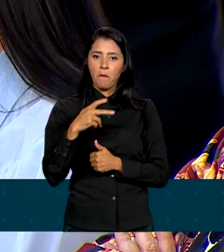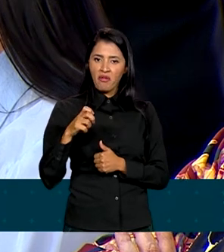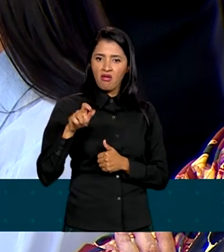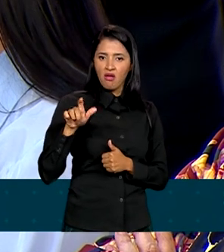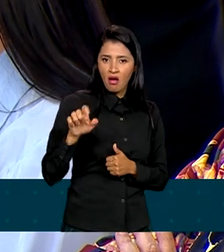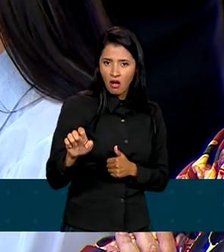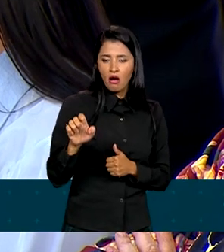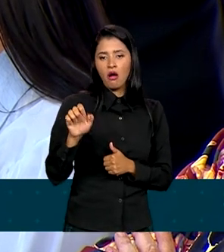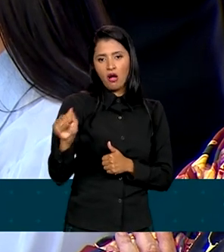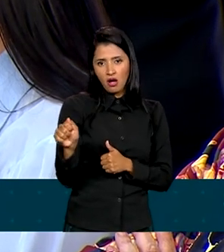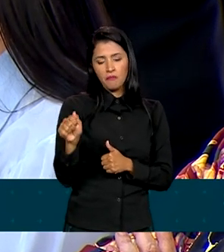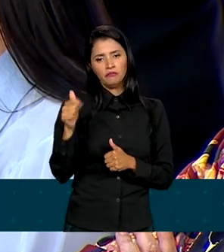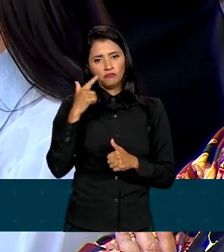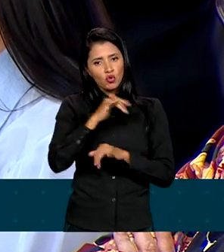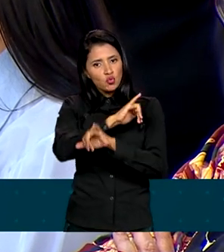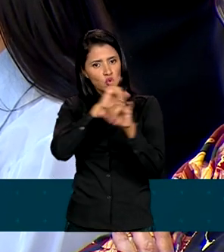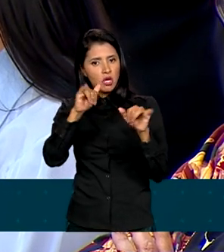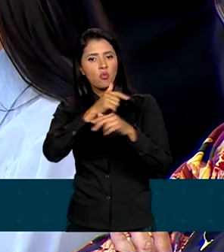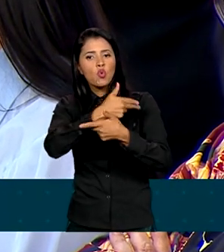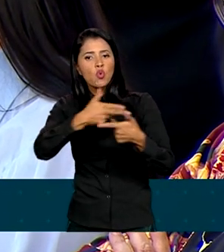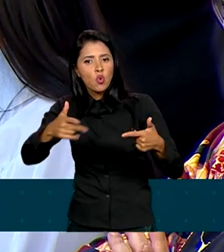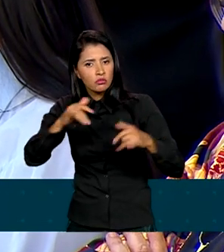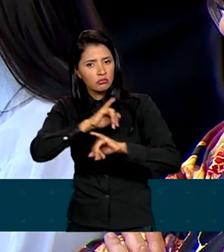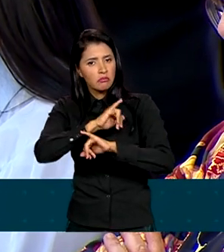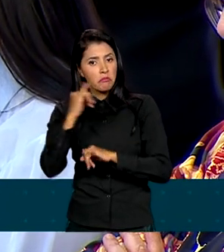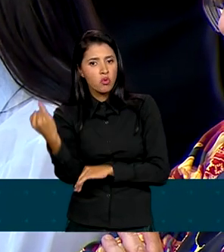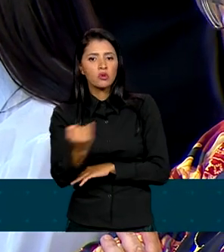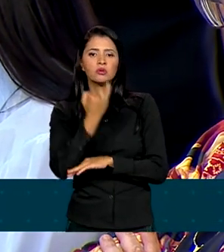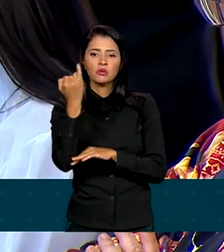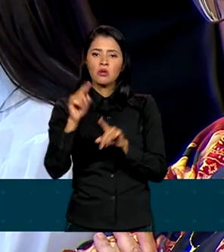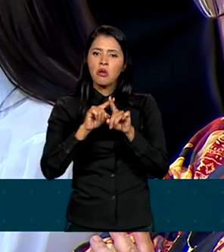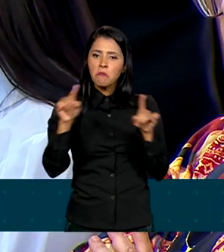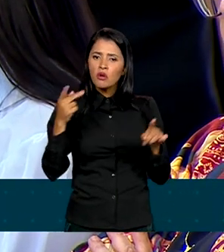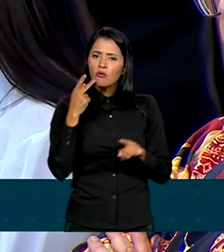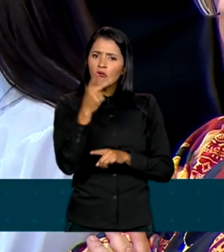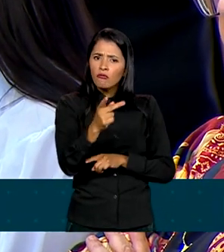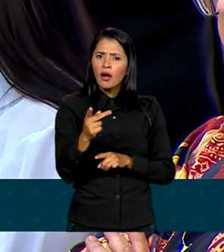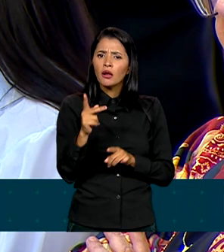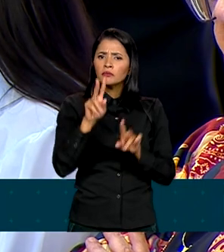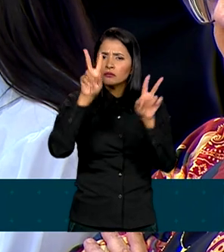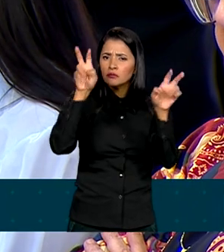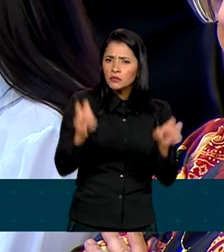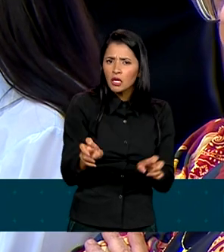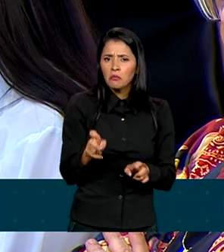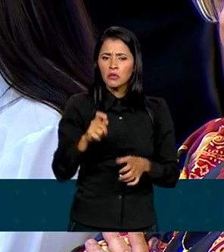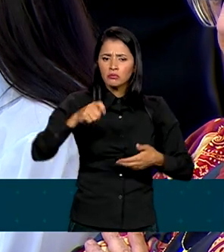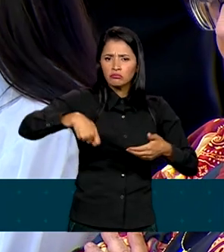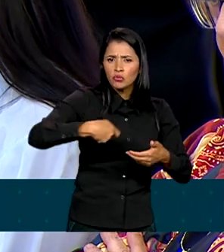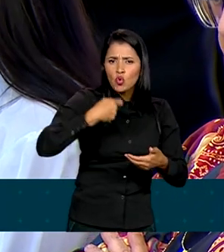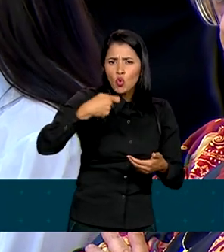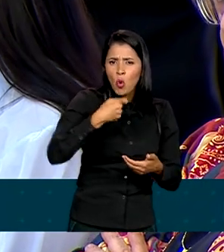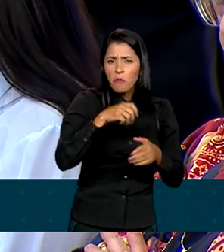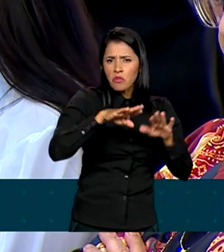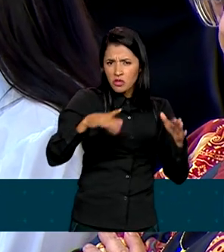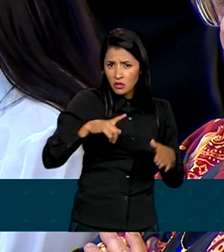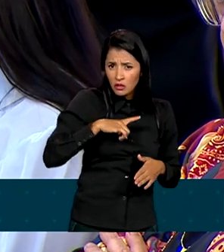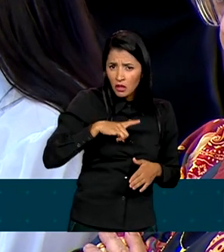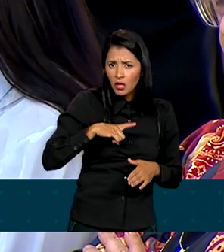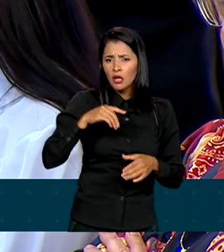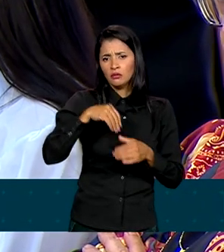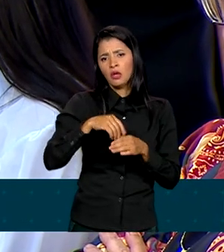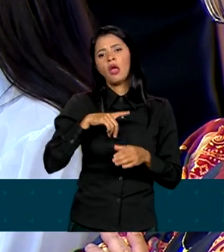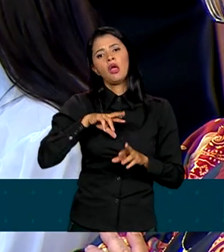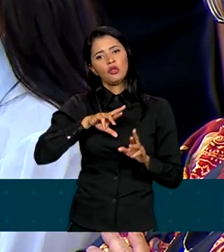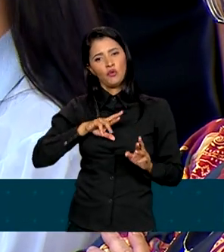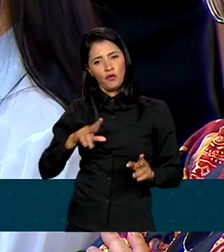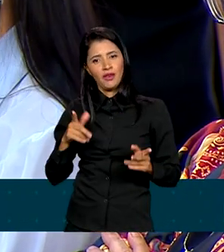coisas importantes, mas, acima de tudo, quando a gente fala em colocar comida na mesa, isso tem a diferença. O nosso governador,